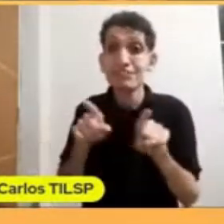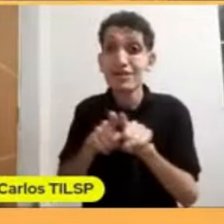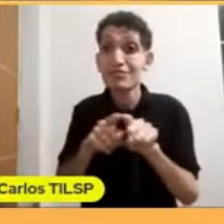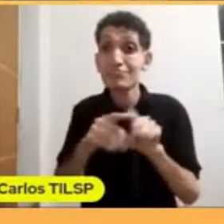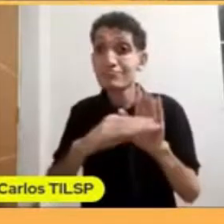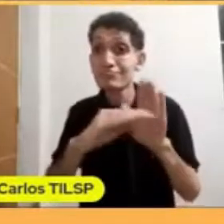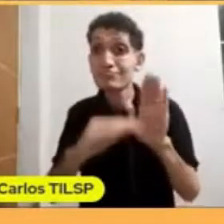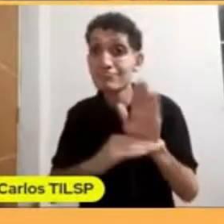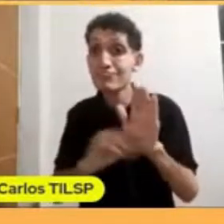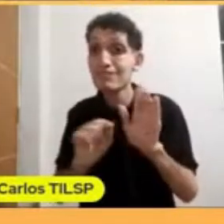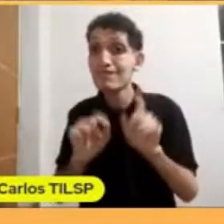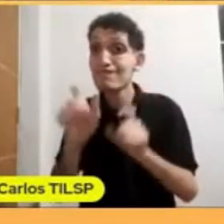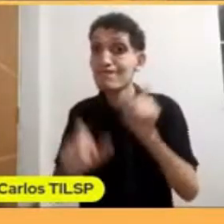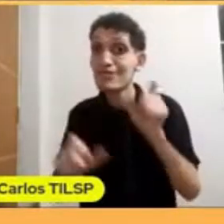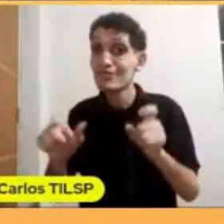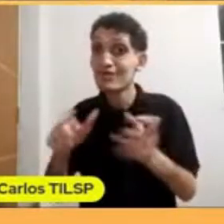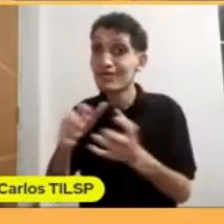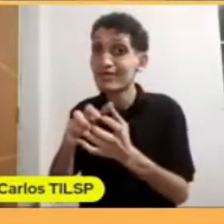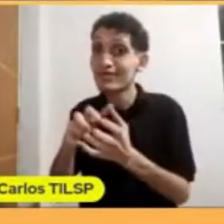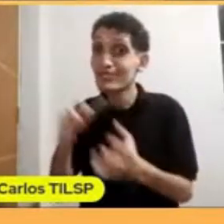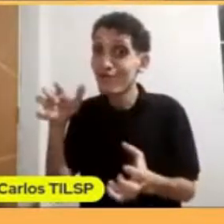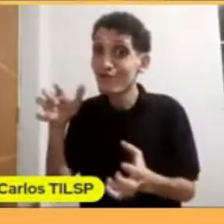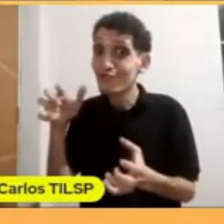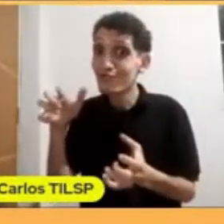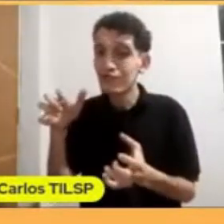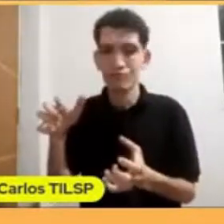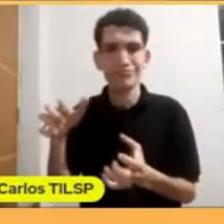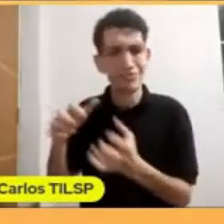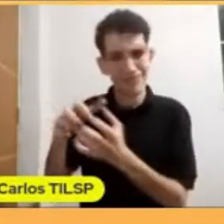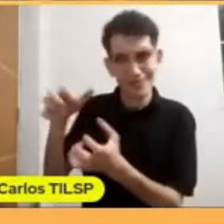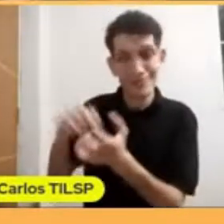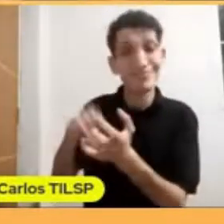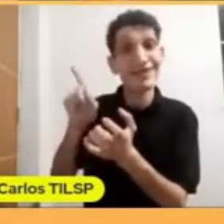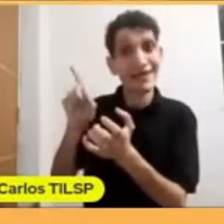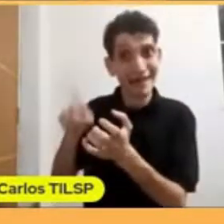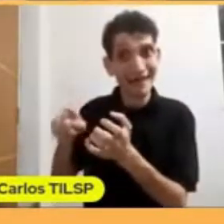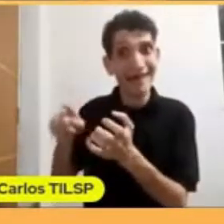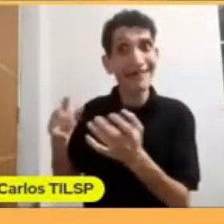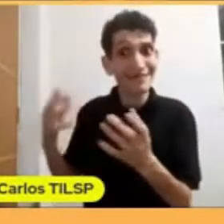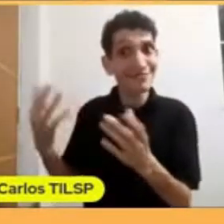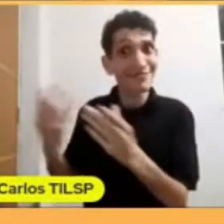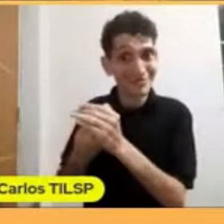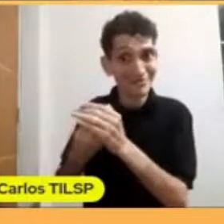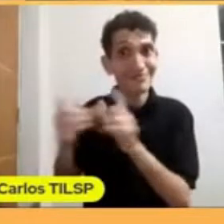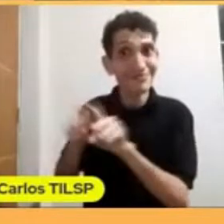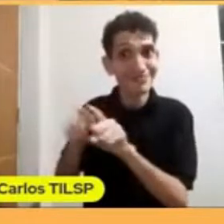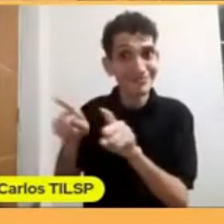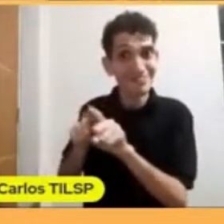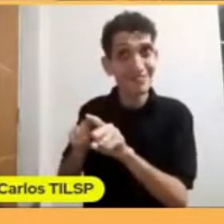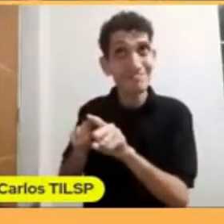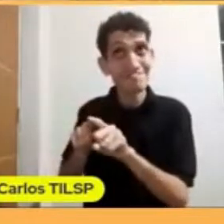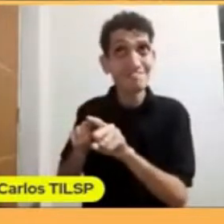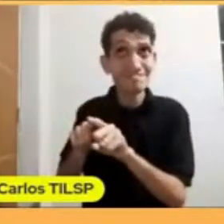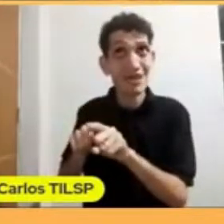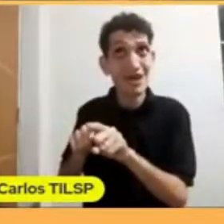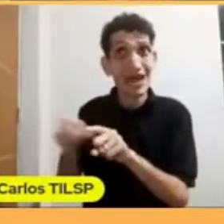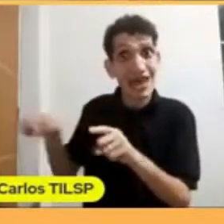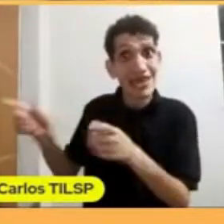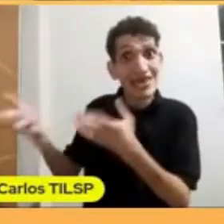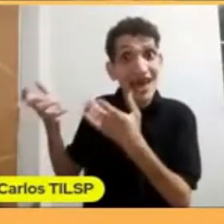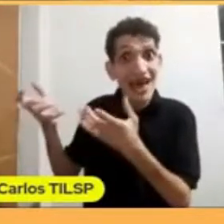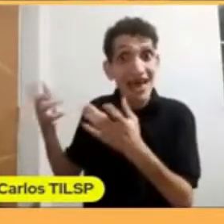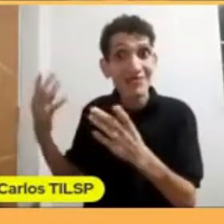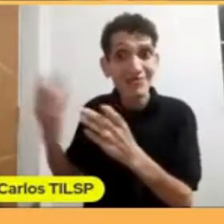pessoas idosas, elas estão cada vez mais incluídas aí no digital, né? Incluídas não, né? Elas estão querendo mexer